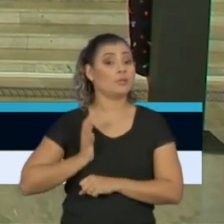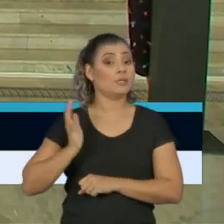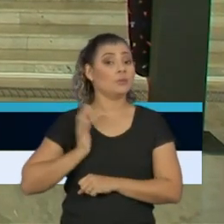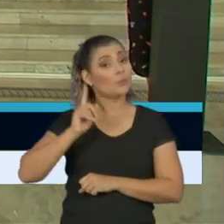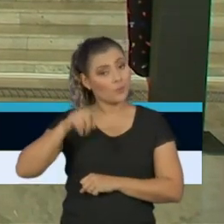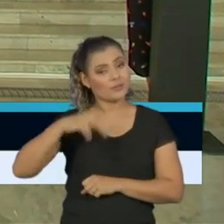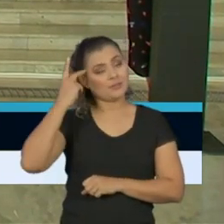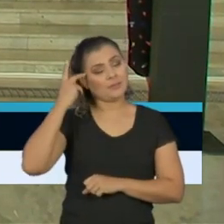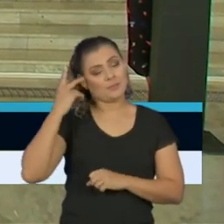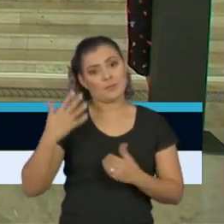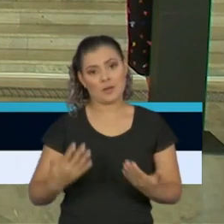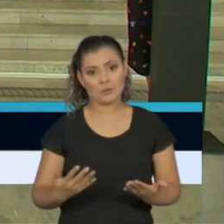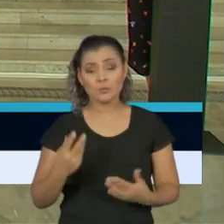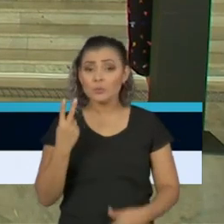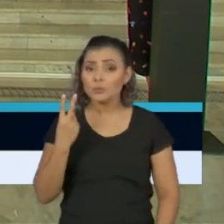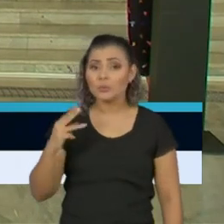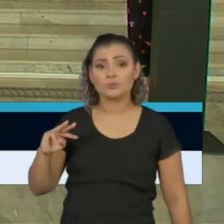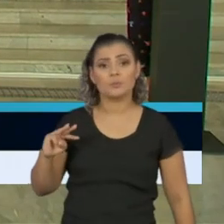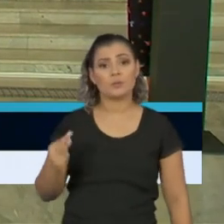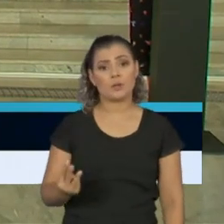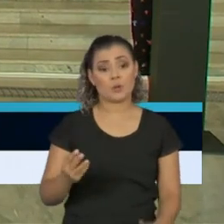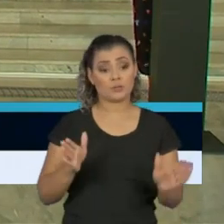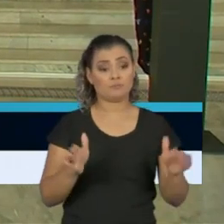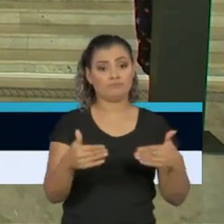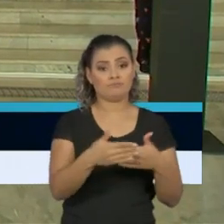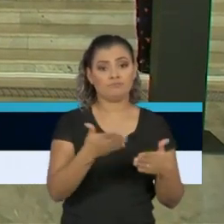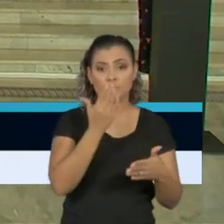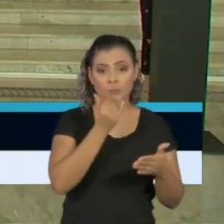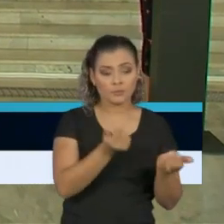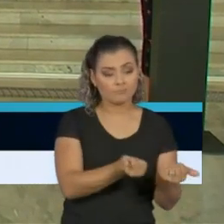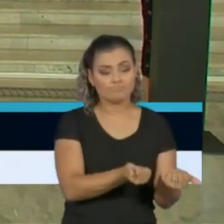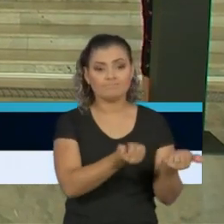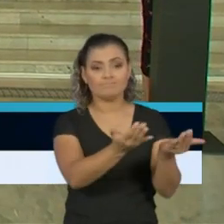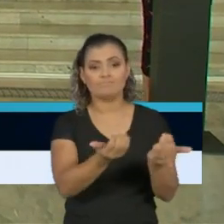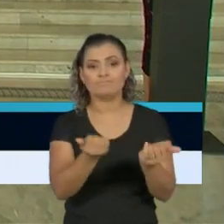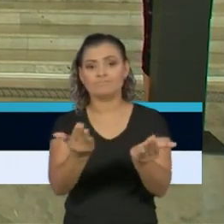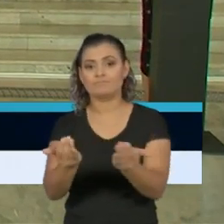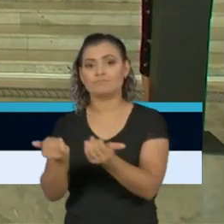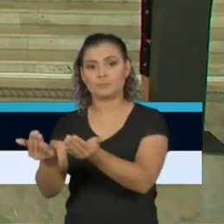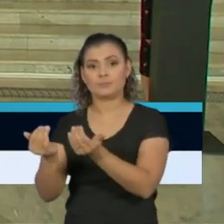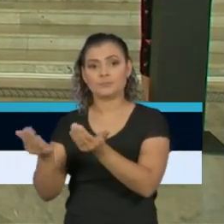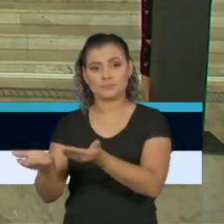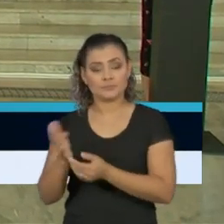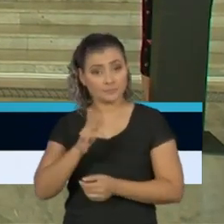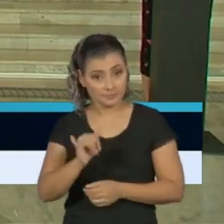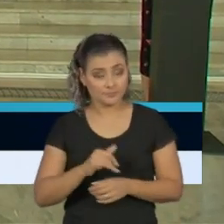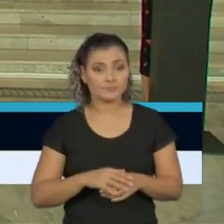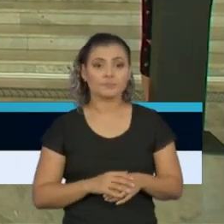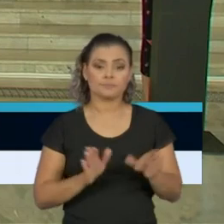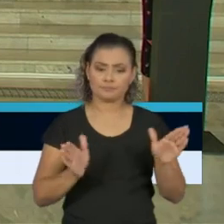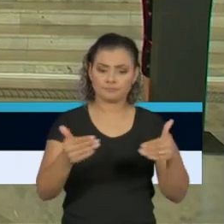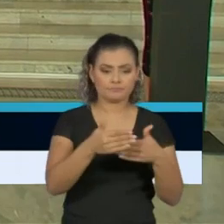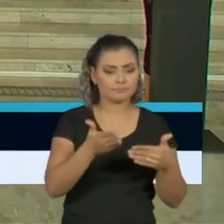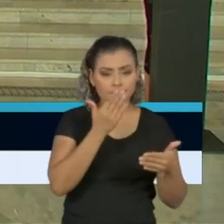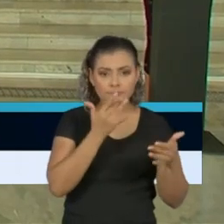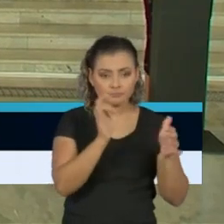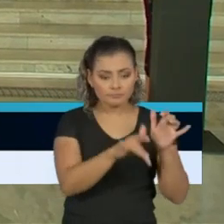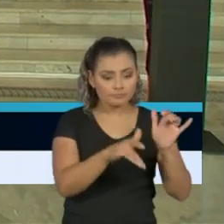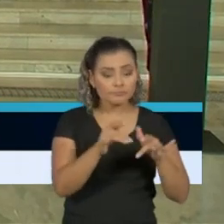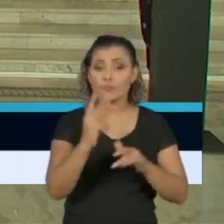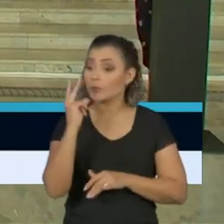São Paulo. 2 milhões de cestas vão ser distribuídas. A cesta foi elaborada por